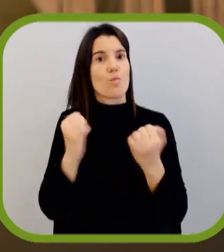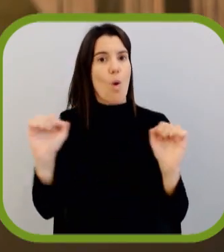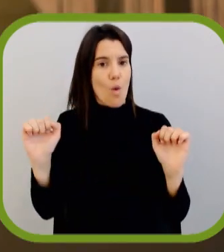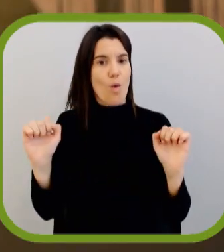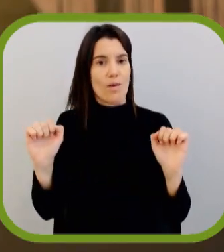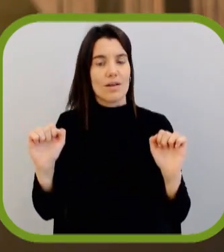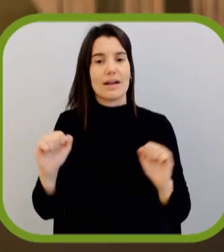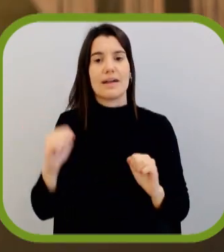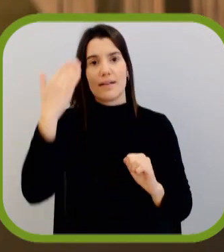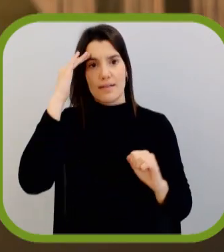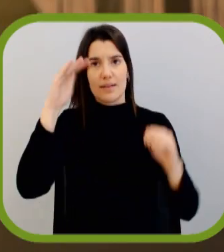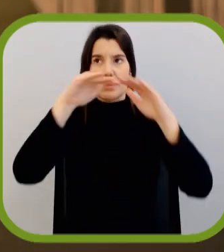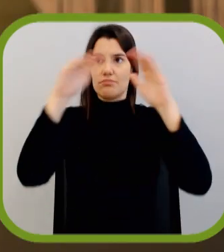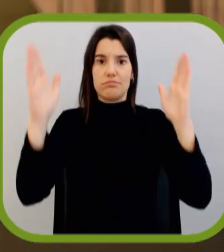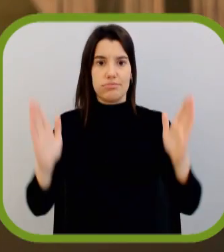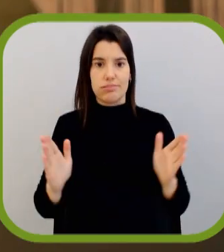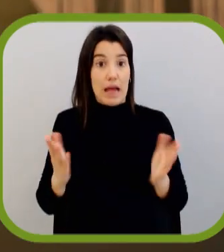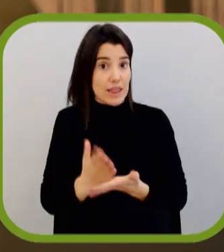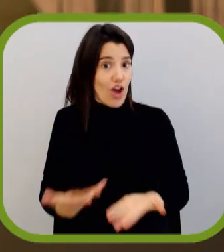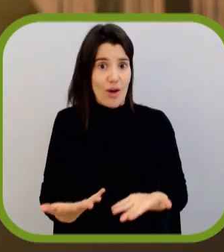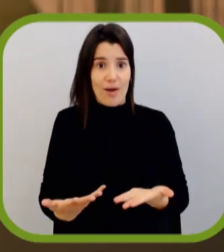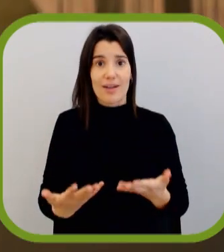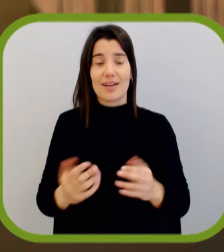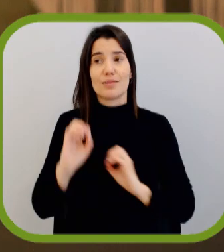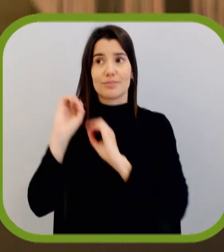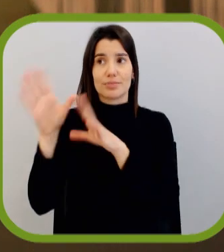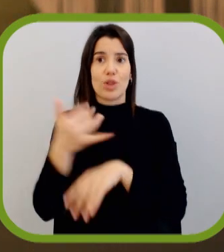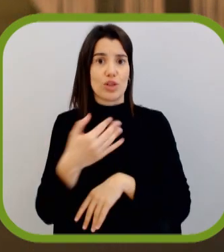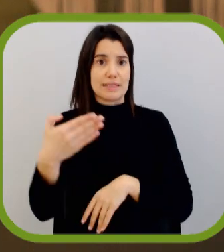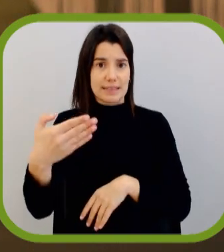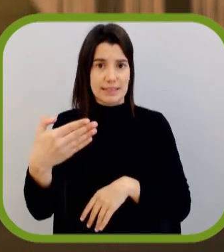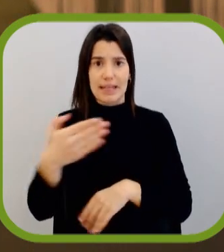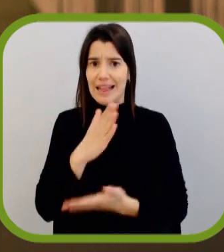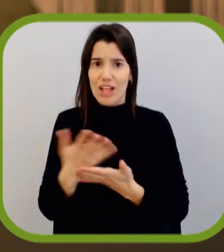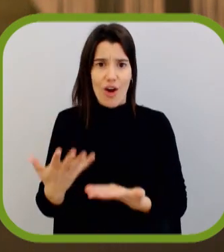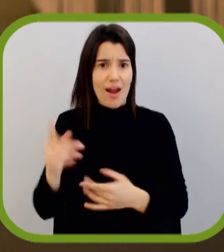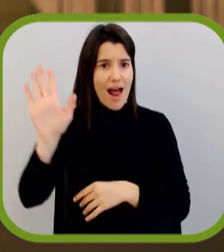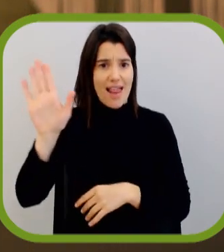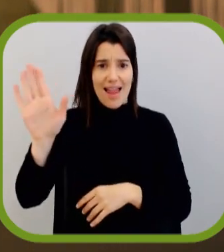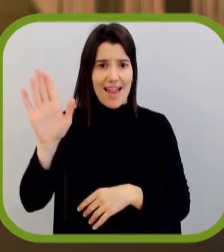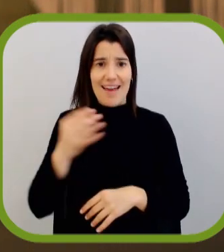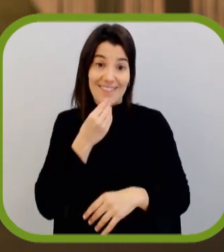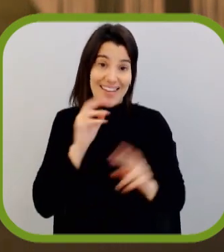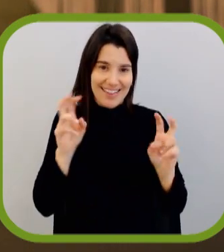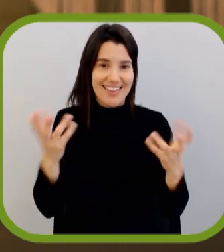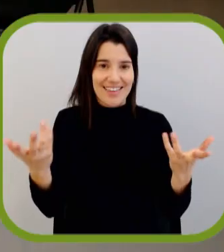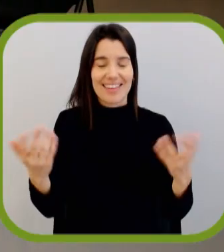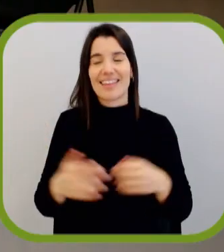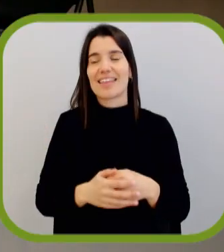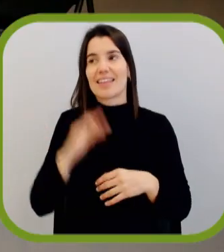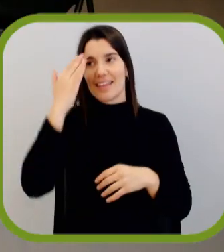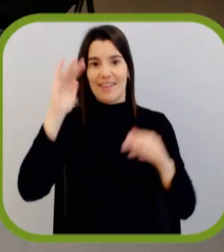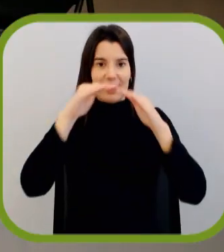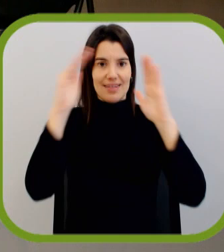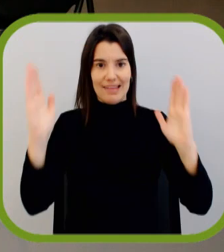muita autonomia. Ele está dentro de uma vitrine ainda hoje, portanto ele foi para lá em 2007 e está lá ainda hoje, ele é um velhinho. E